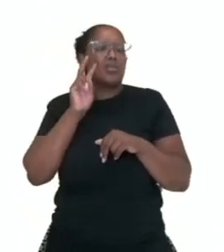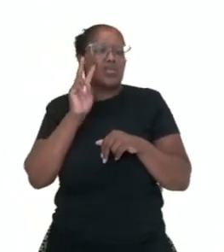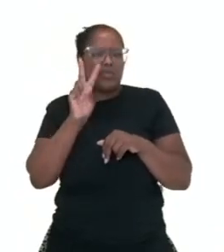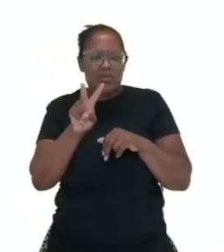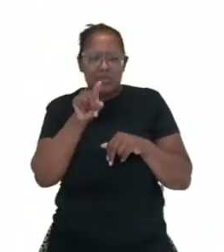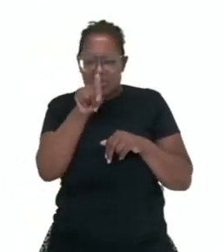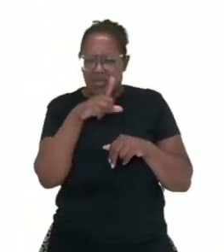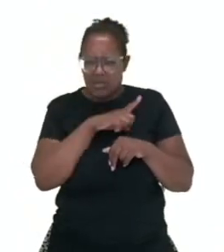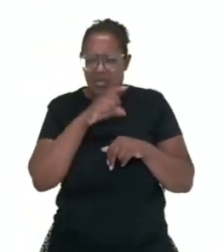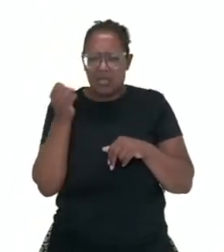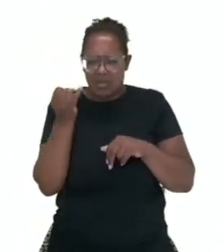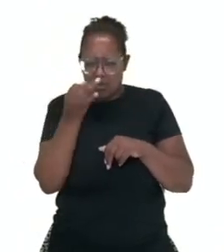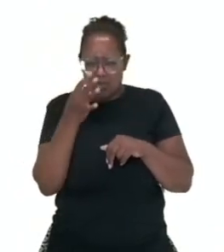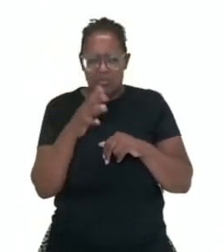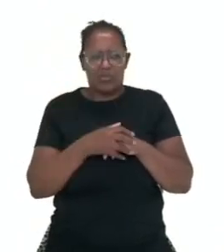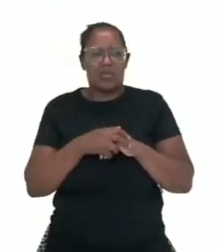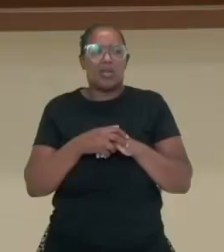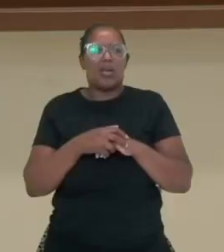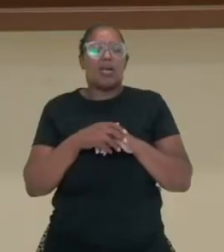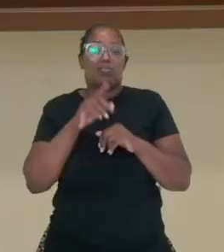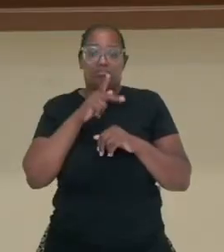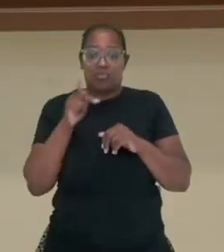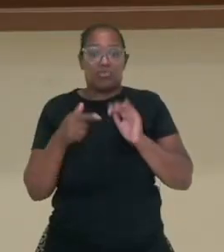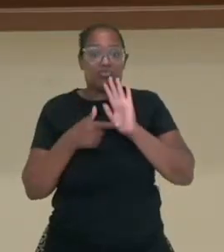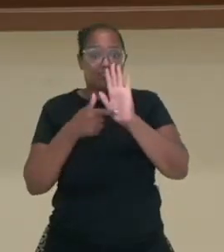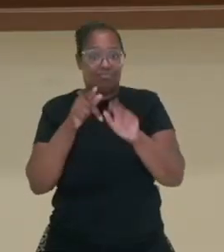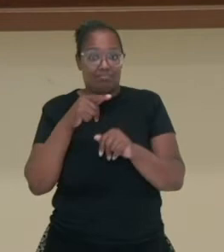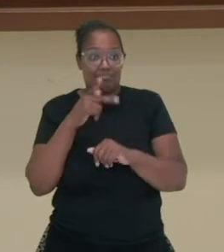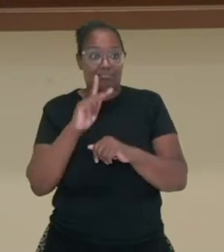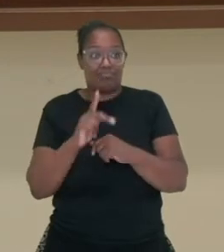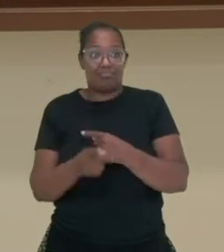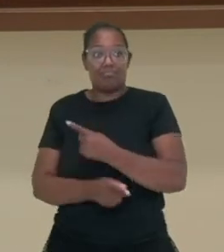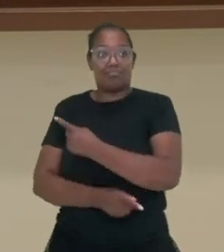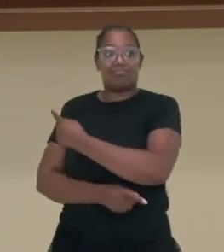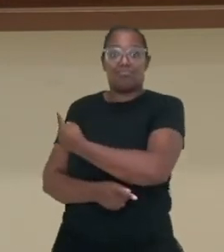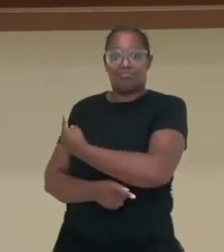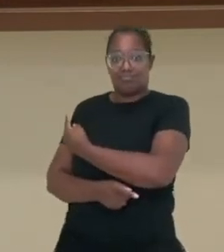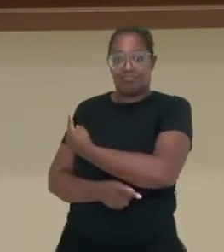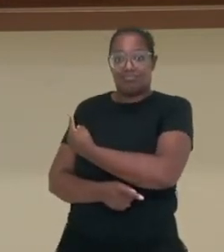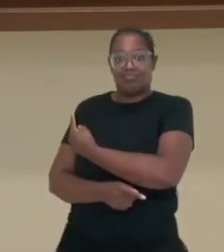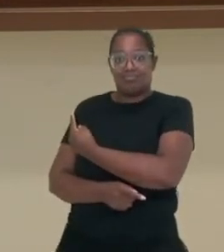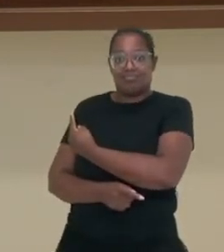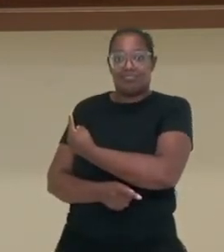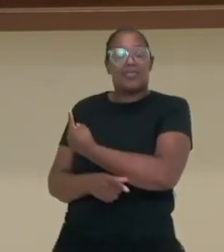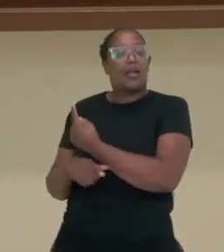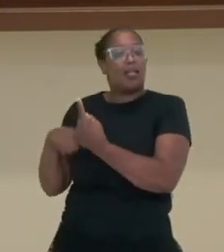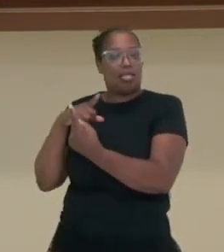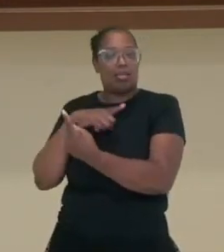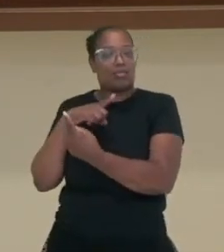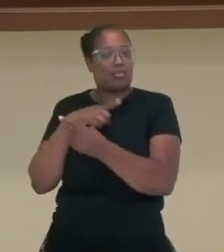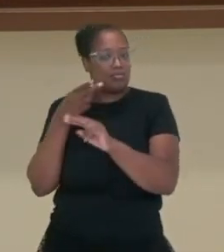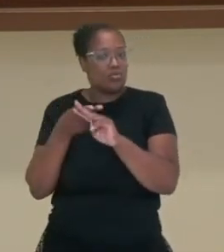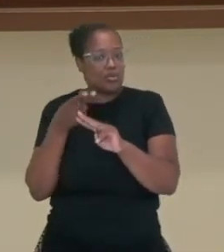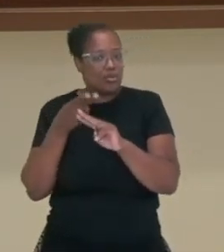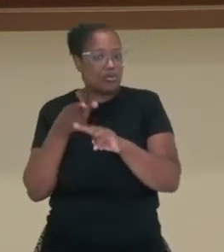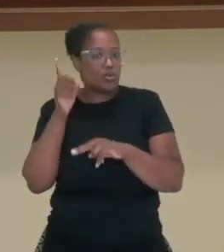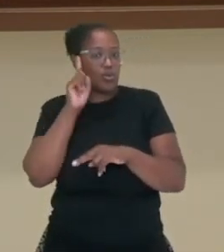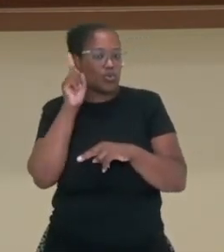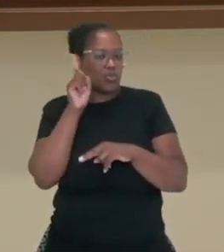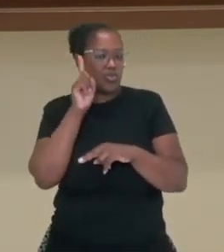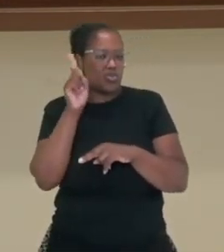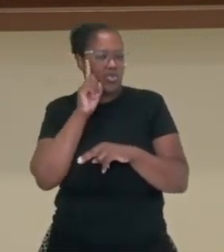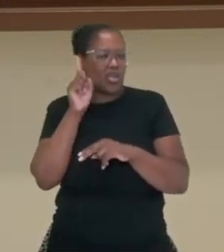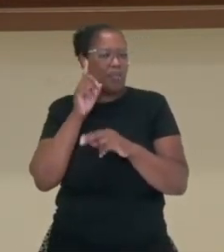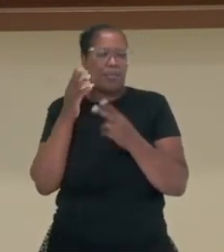tem algum? Olha, eu até trouxe o meu aqui hoje, ó. Eu preciso de um smartphone, tenho usado ele diariamente para vários